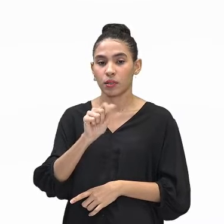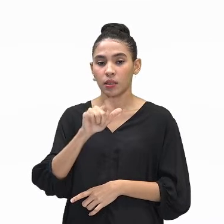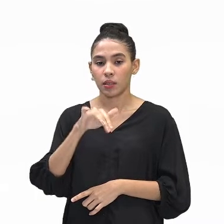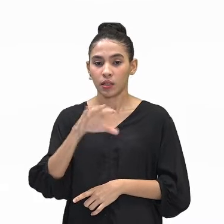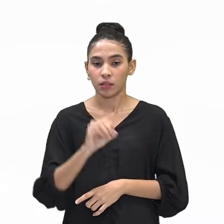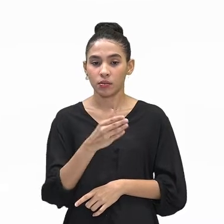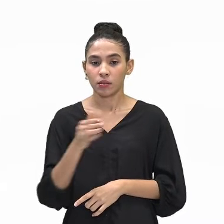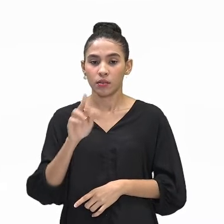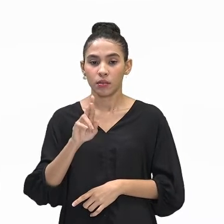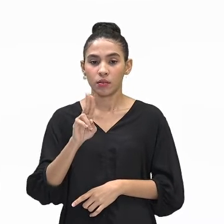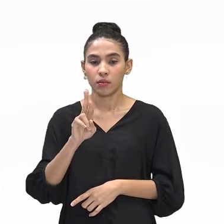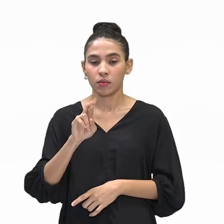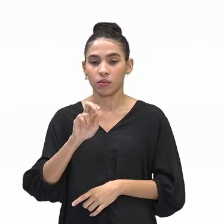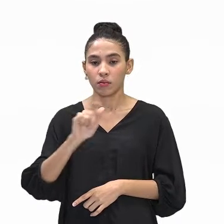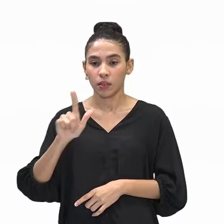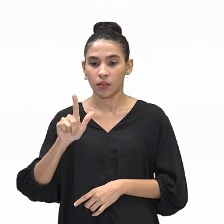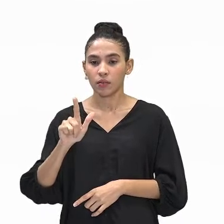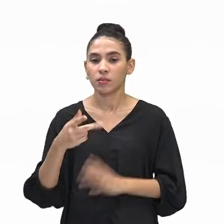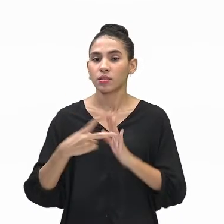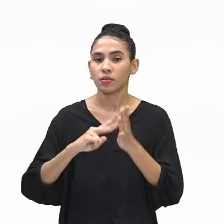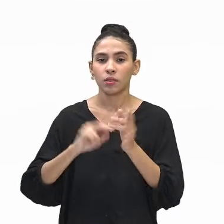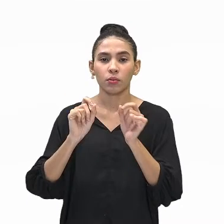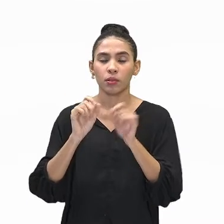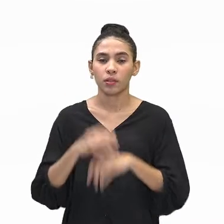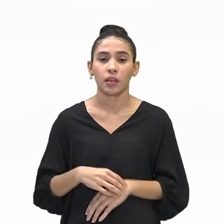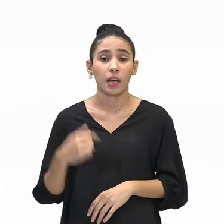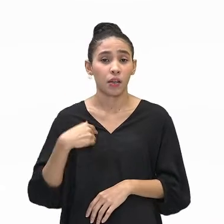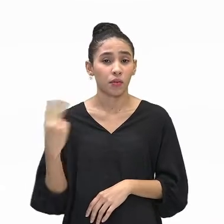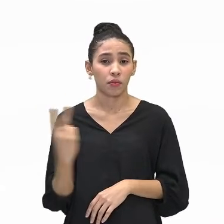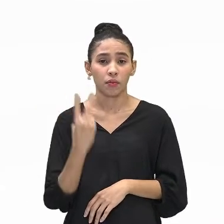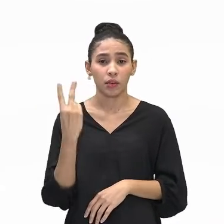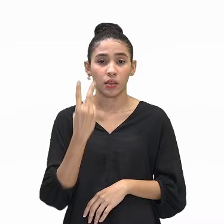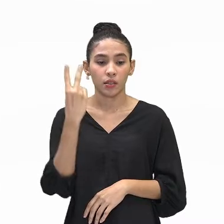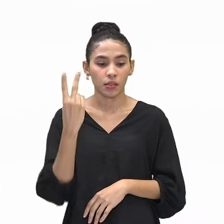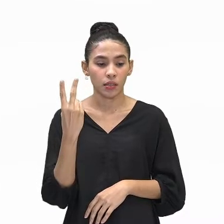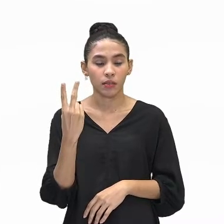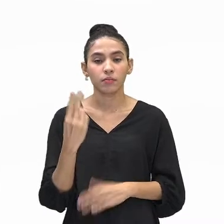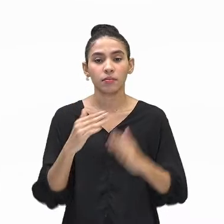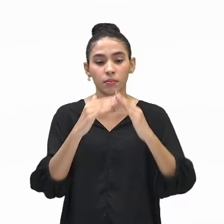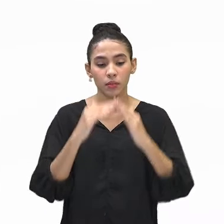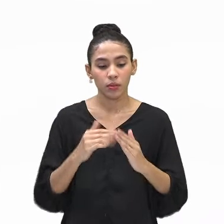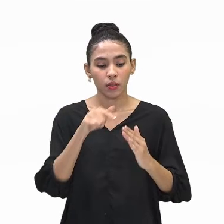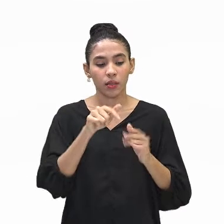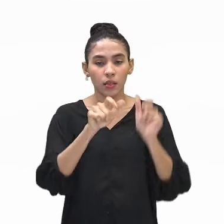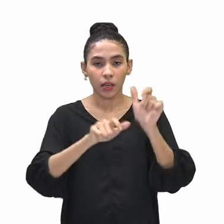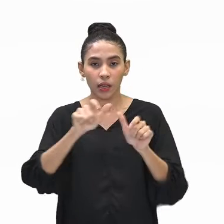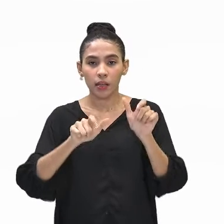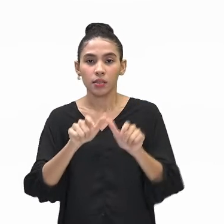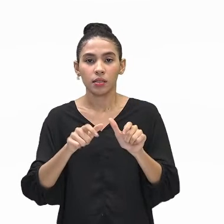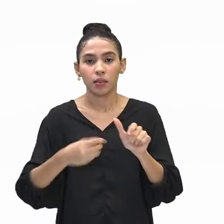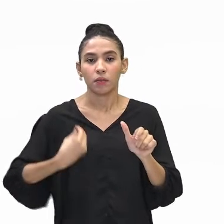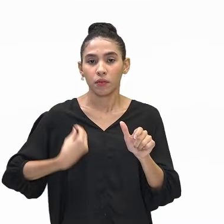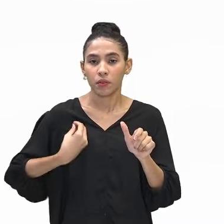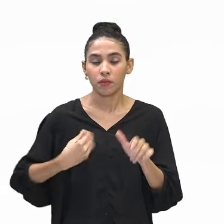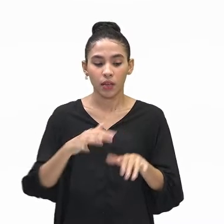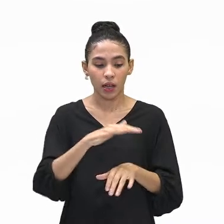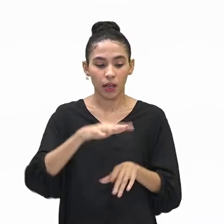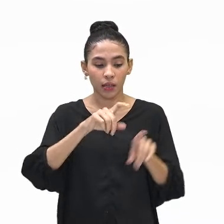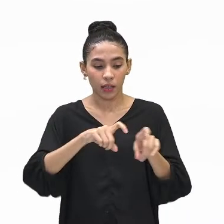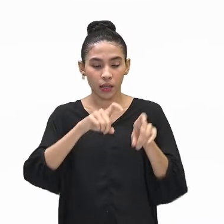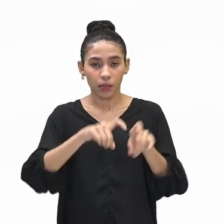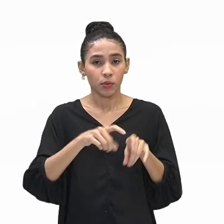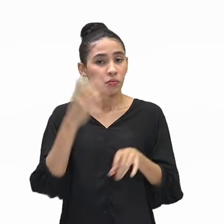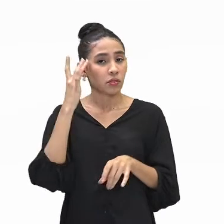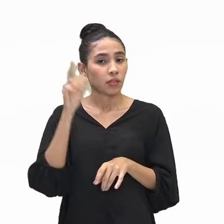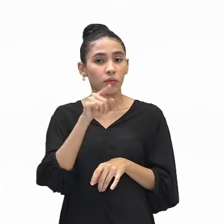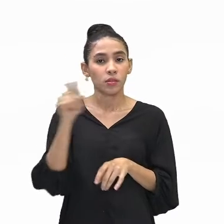isso quer dizer? É que eu vou valorizar as pessoas que moram no campo. Não sei se vocês sabem, né, mas as pessoas que cuidam ali de